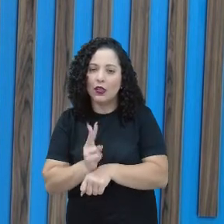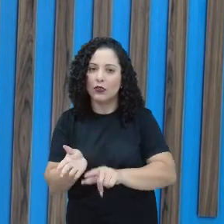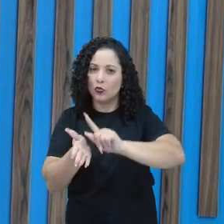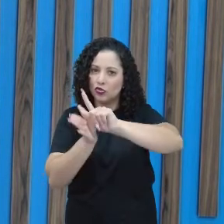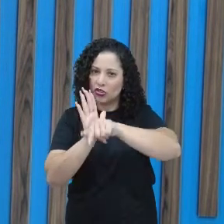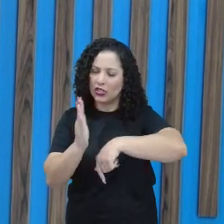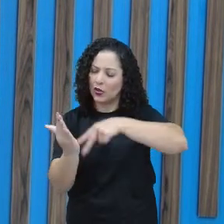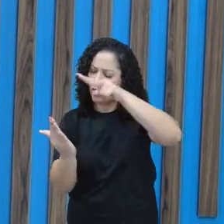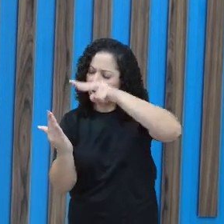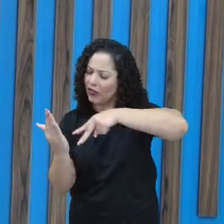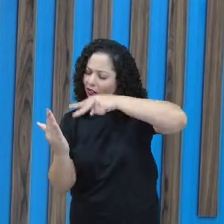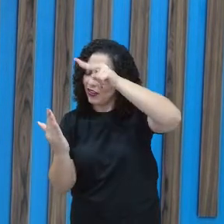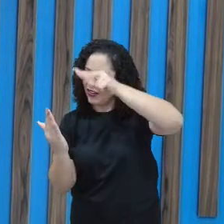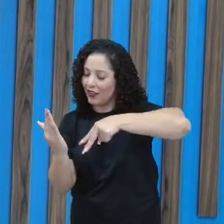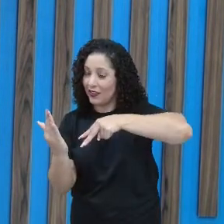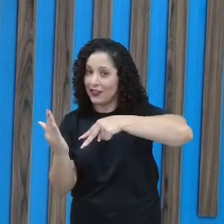gêneros,